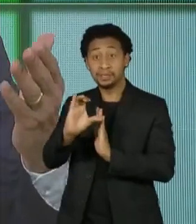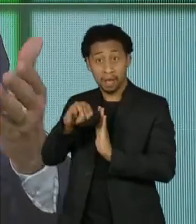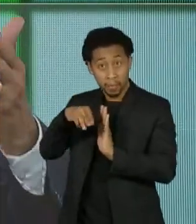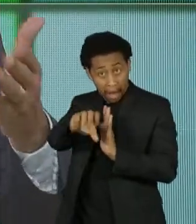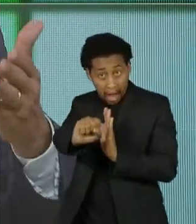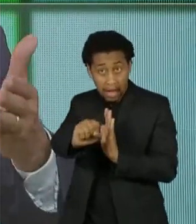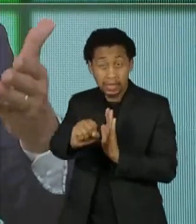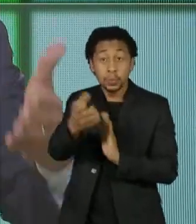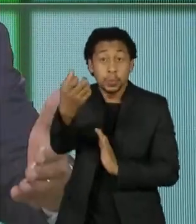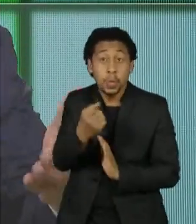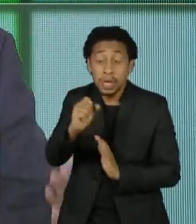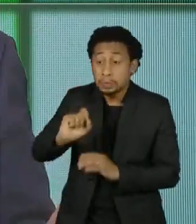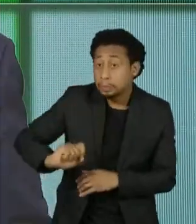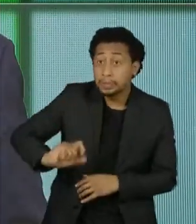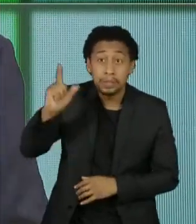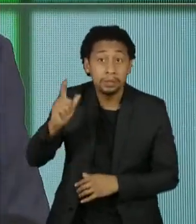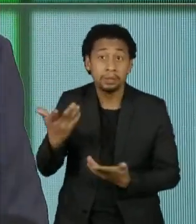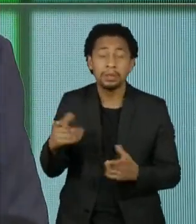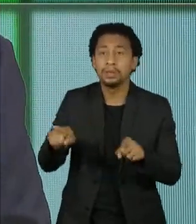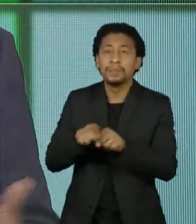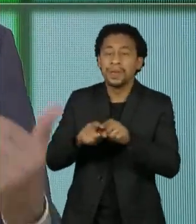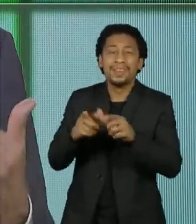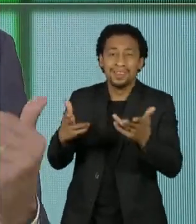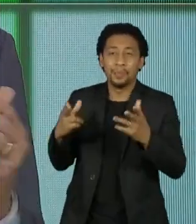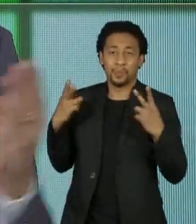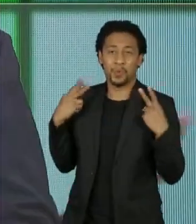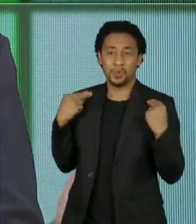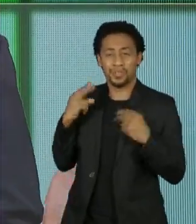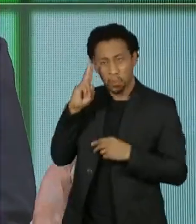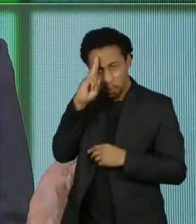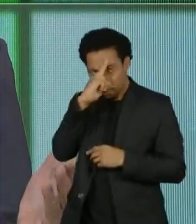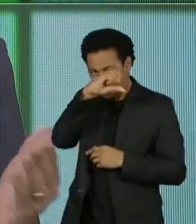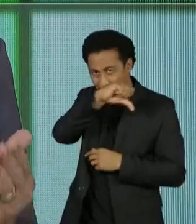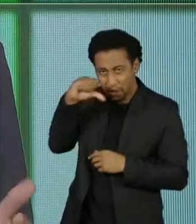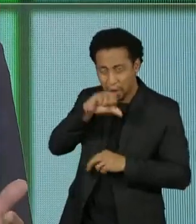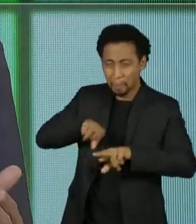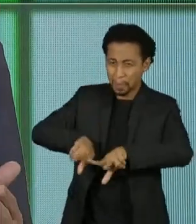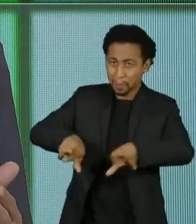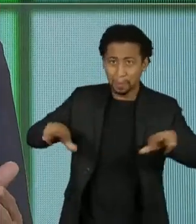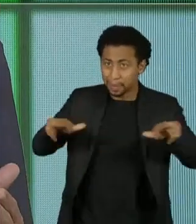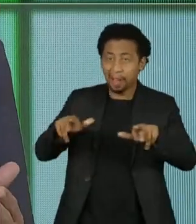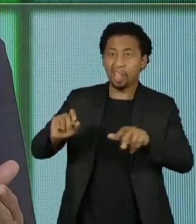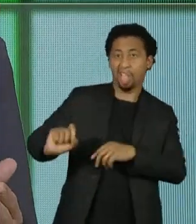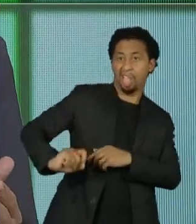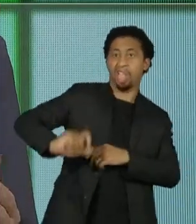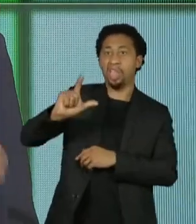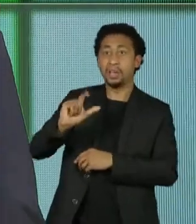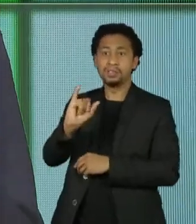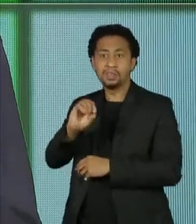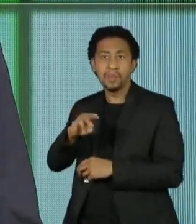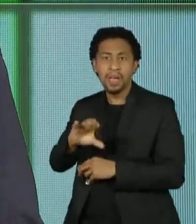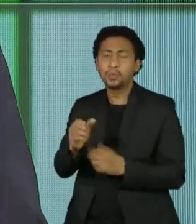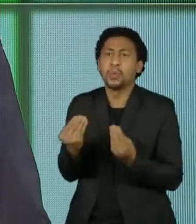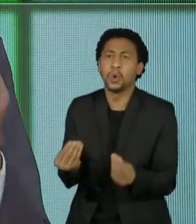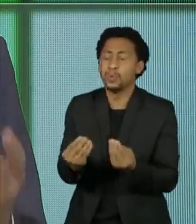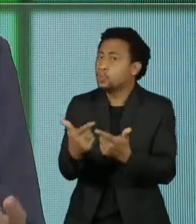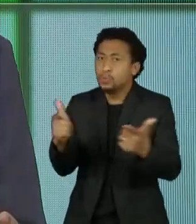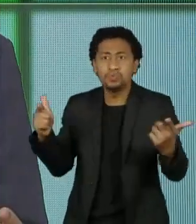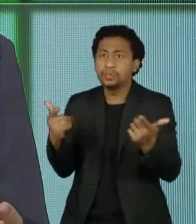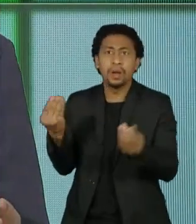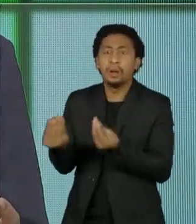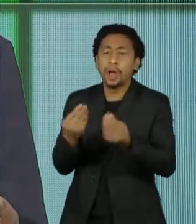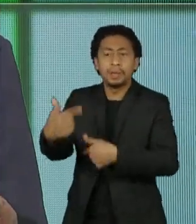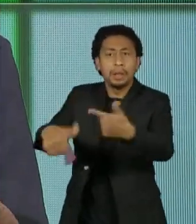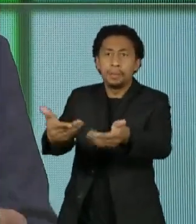quem é motorista de aplicativo no momento em que a pessoa não tinha passageiro, Rodrigo. Vocês não têm empatia